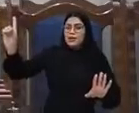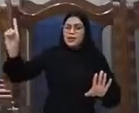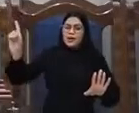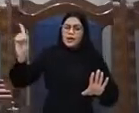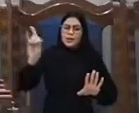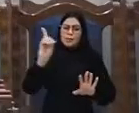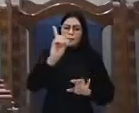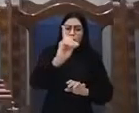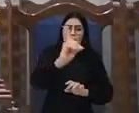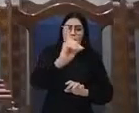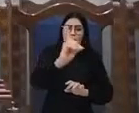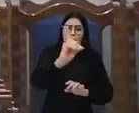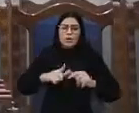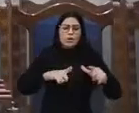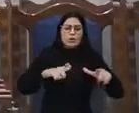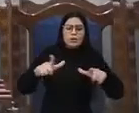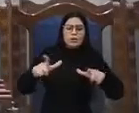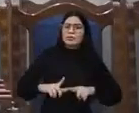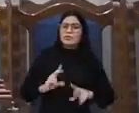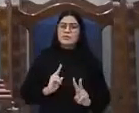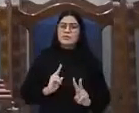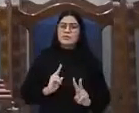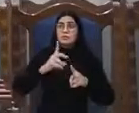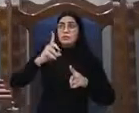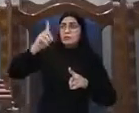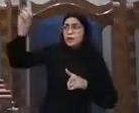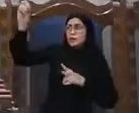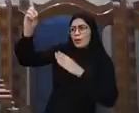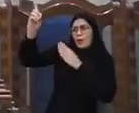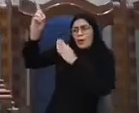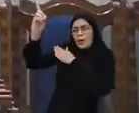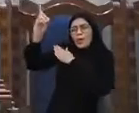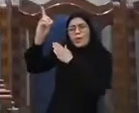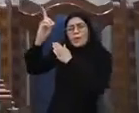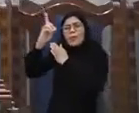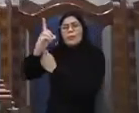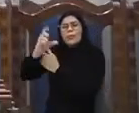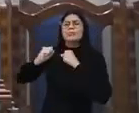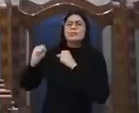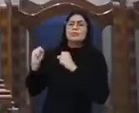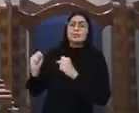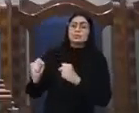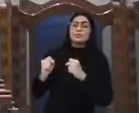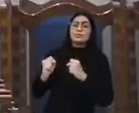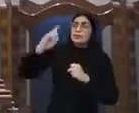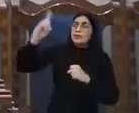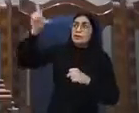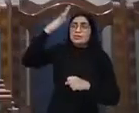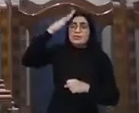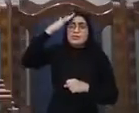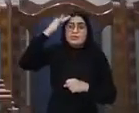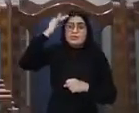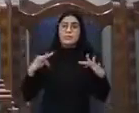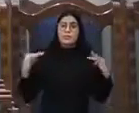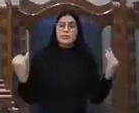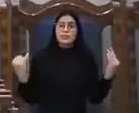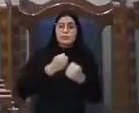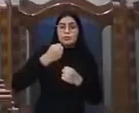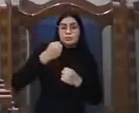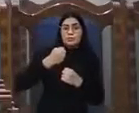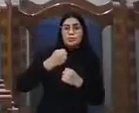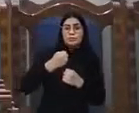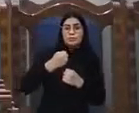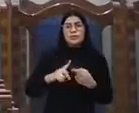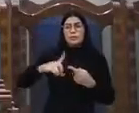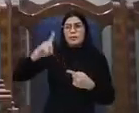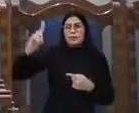onipresente, onisciente, onipotente, tem todo o poder, sabe tudo e está em todo lugar